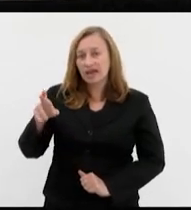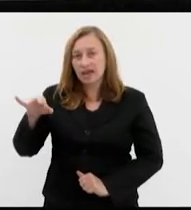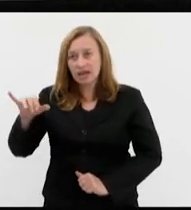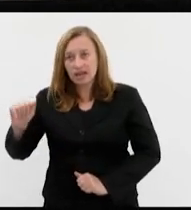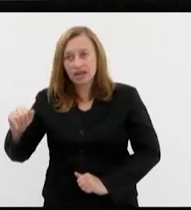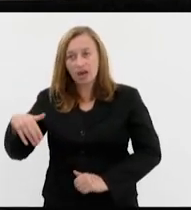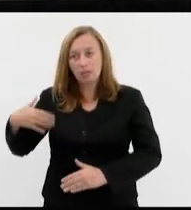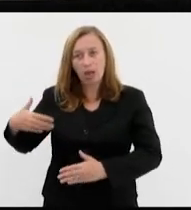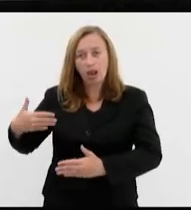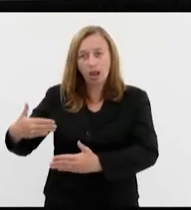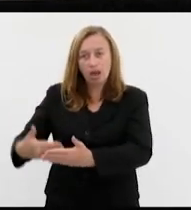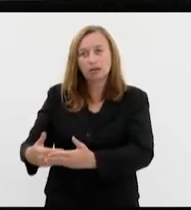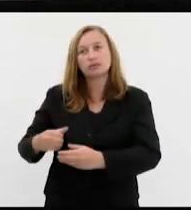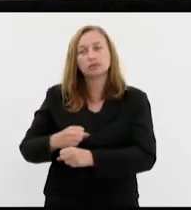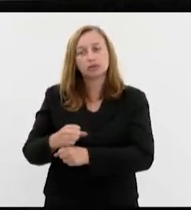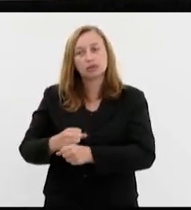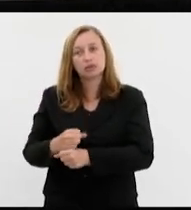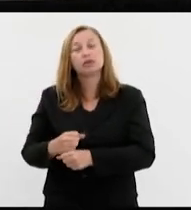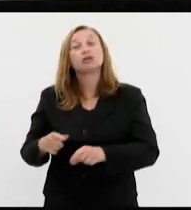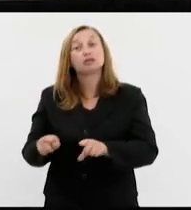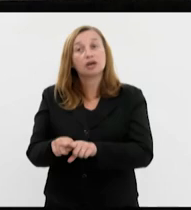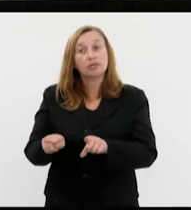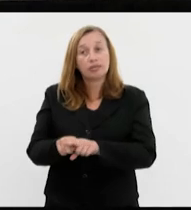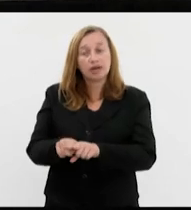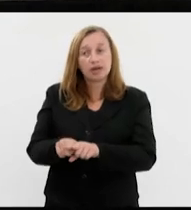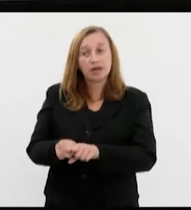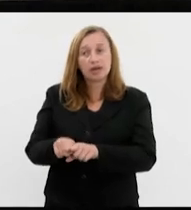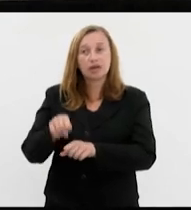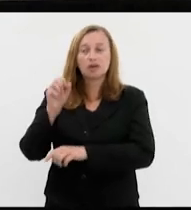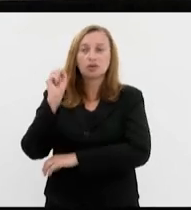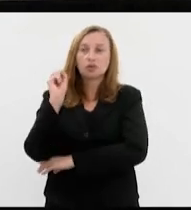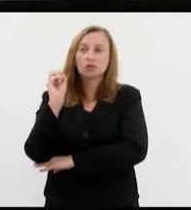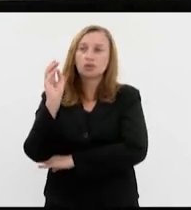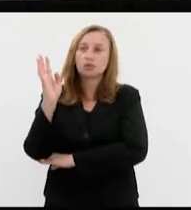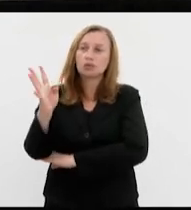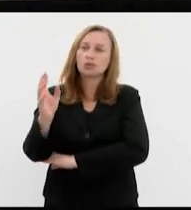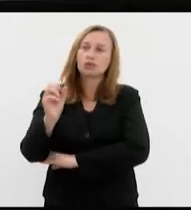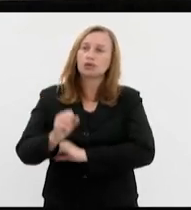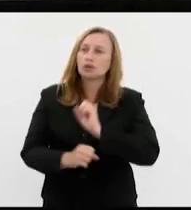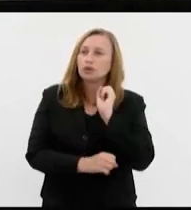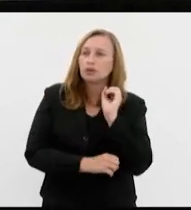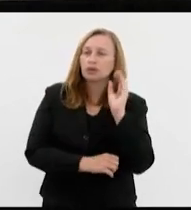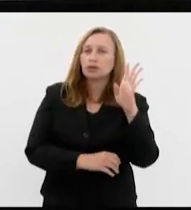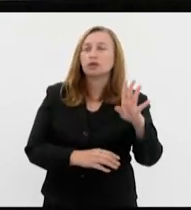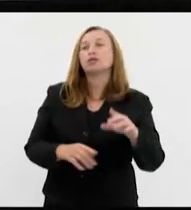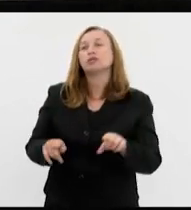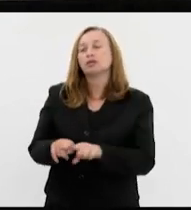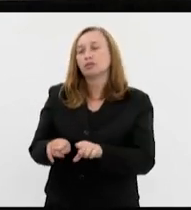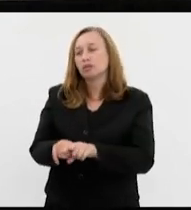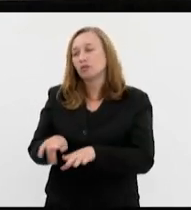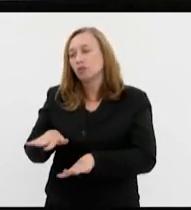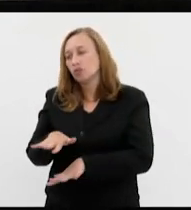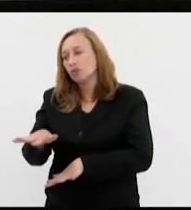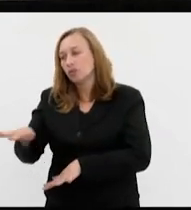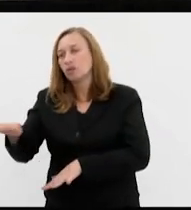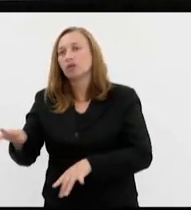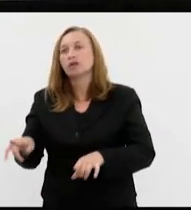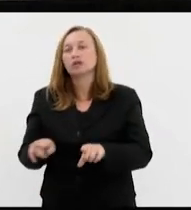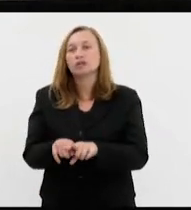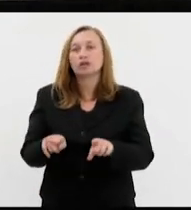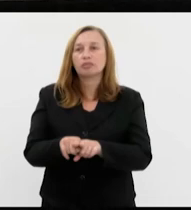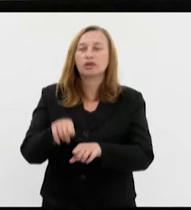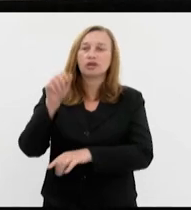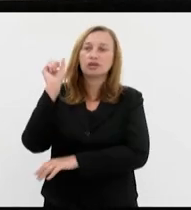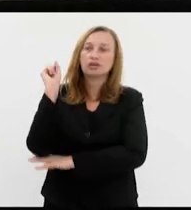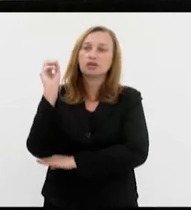também à capacidade de reflorestamento de mananciais e de morros, como também das florestas e das